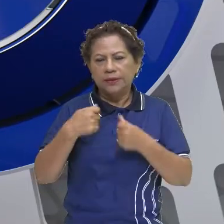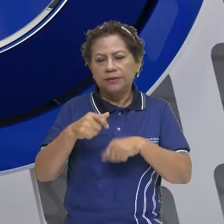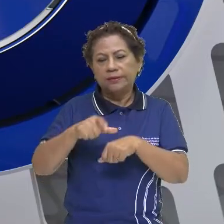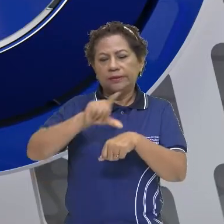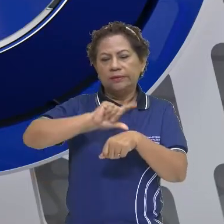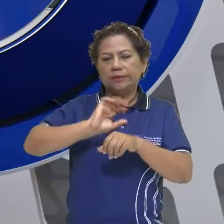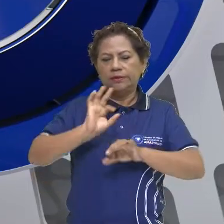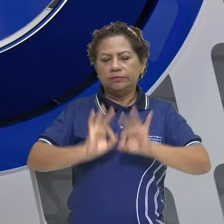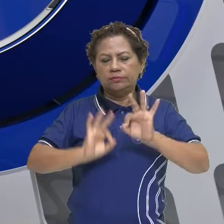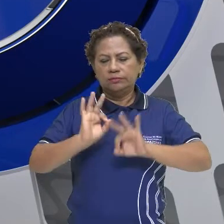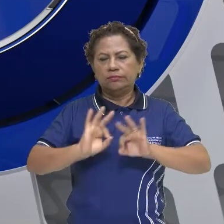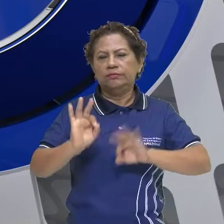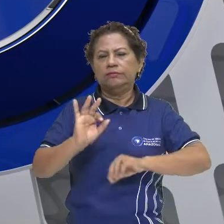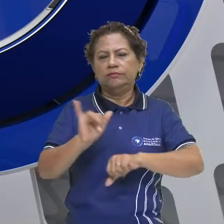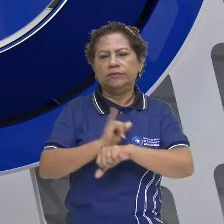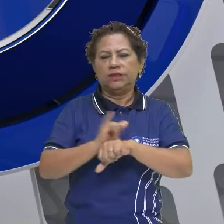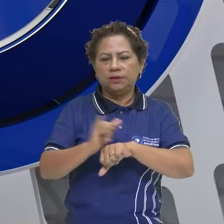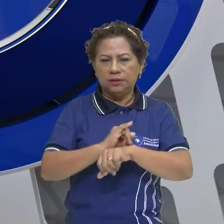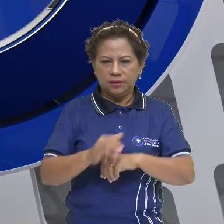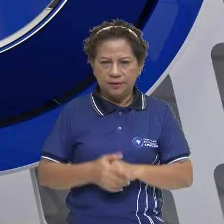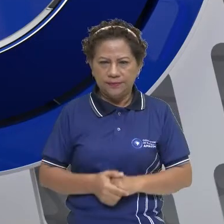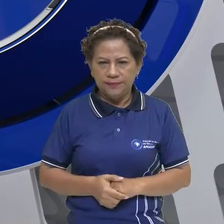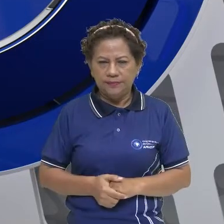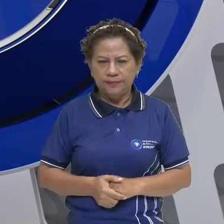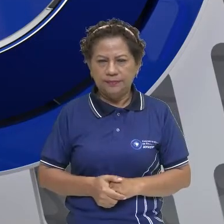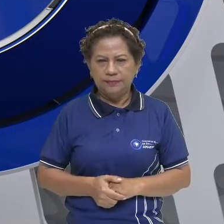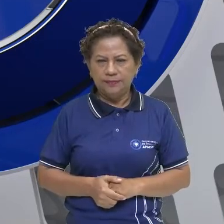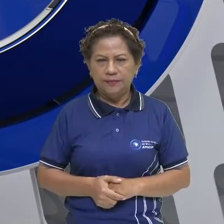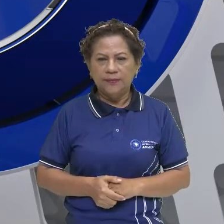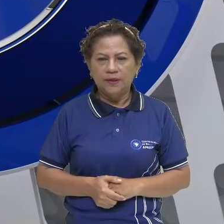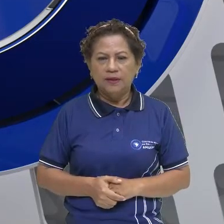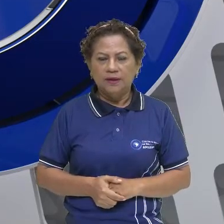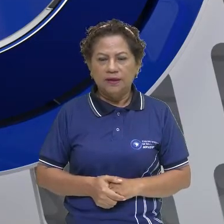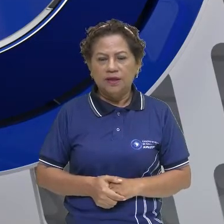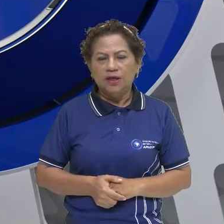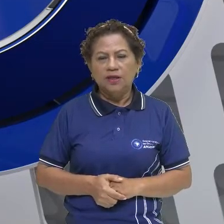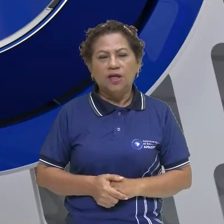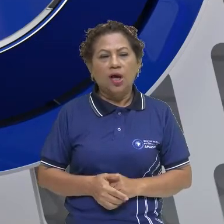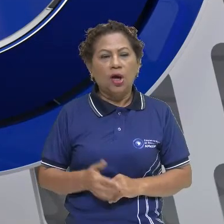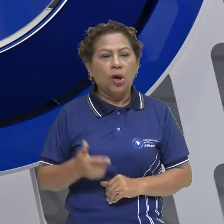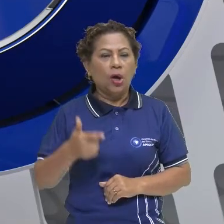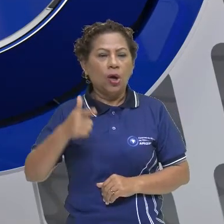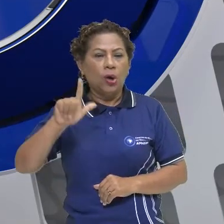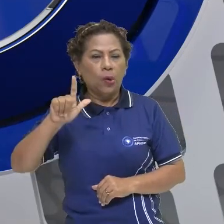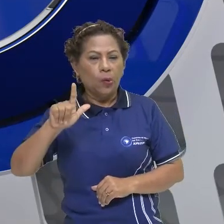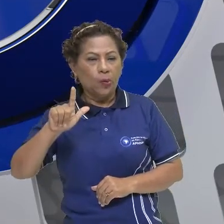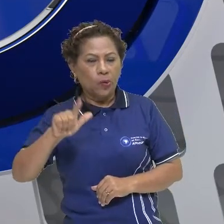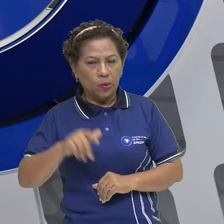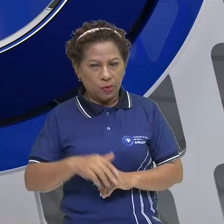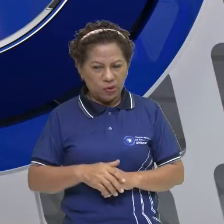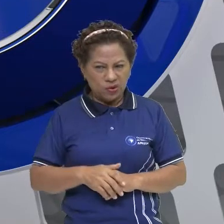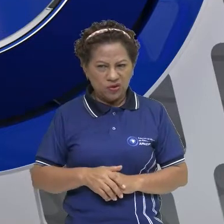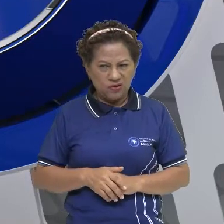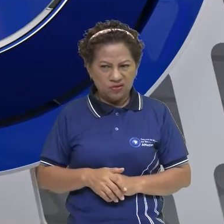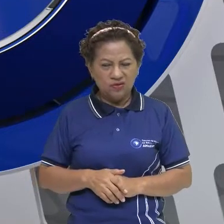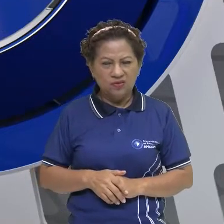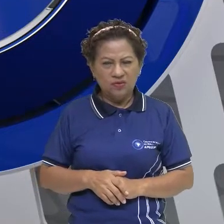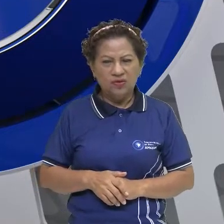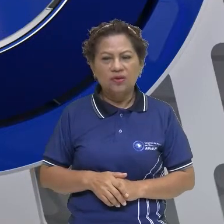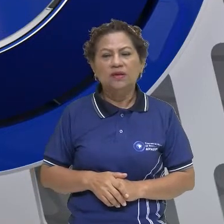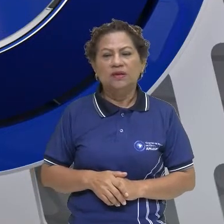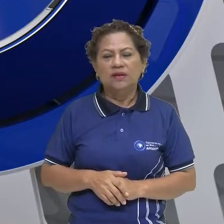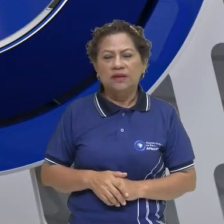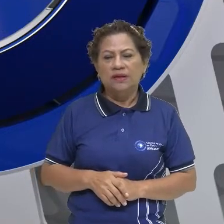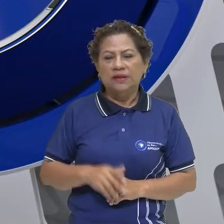Os grafiteiros, normalmente, por ser um ato de vandalismo, eles agem de madrugada, né?